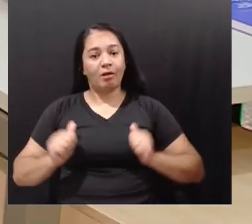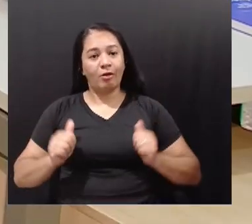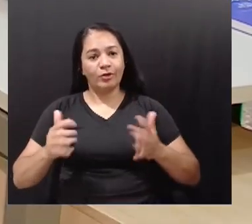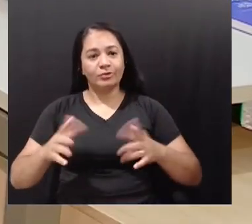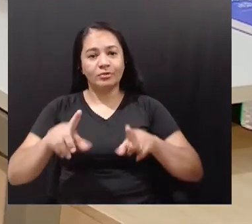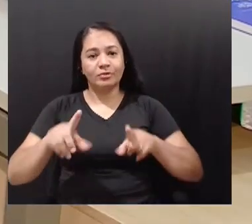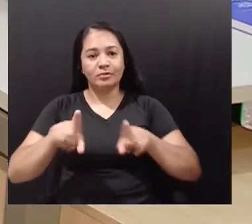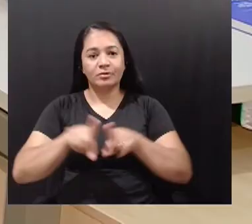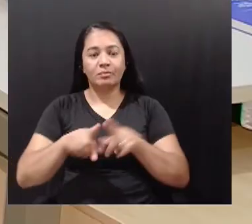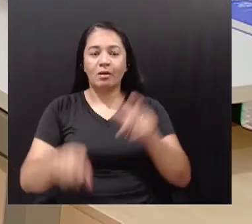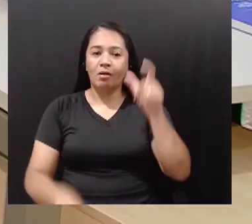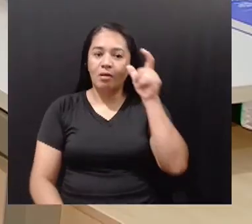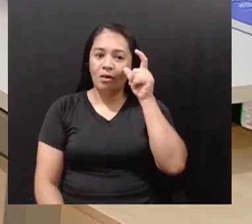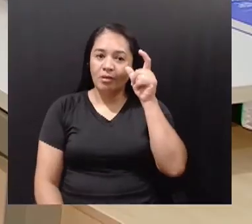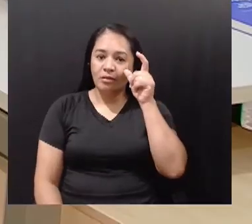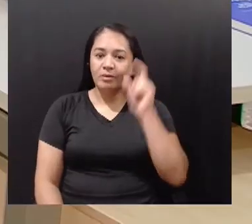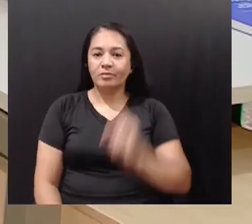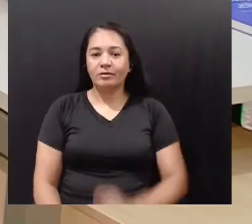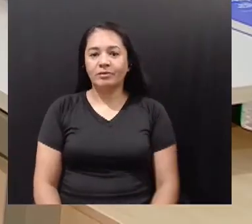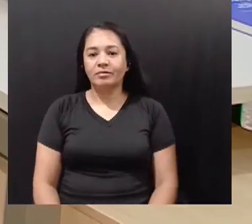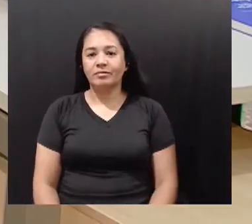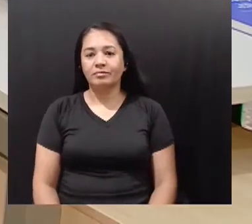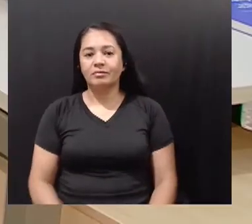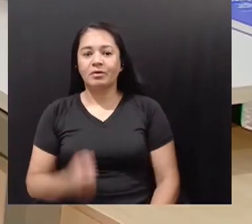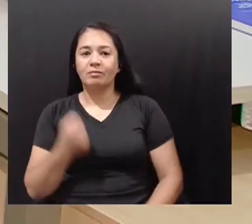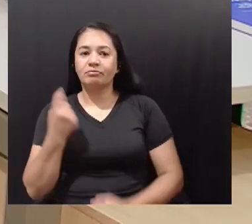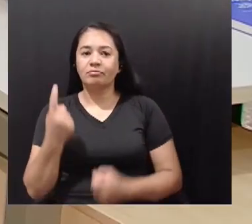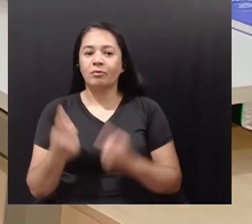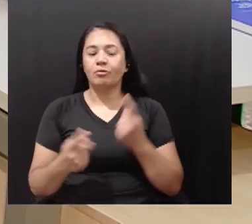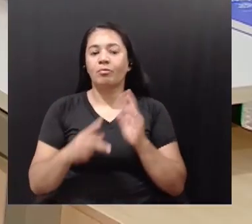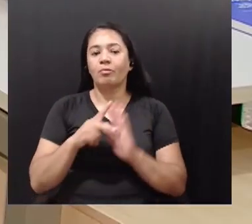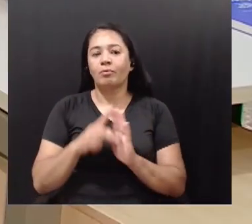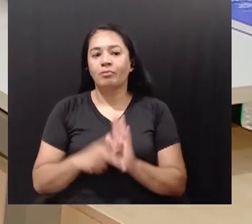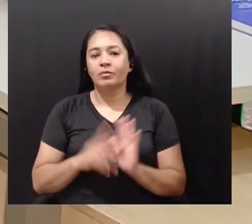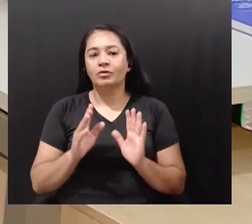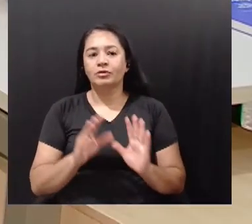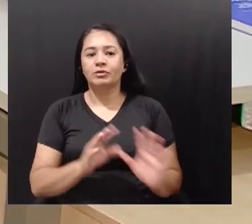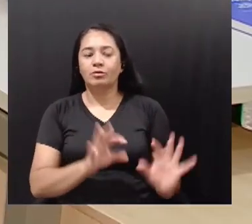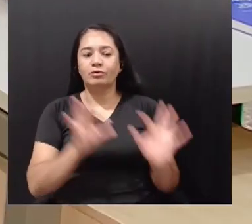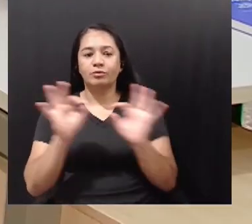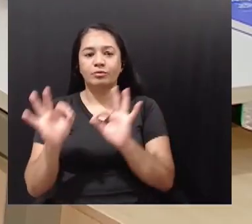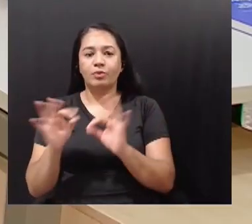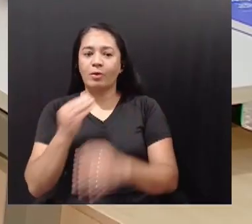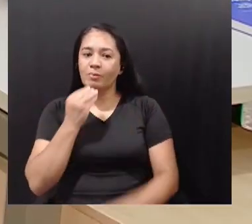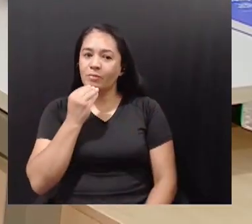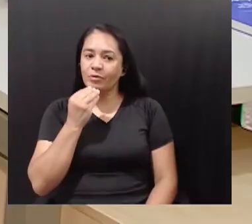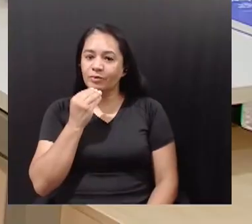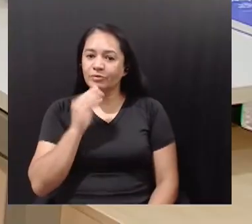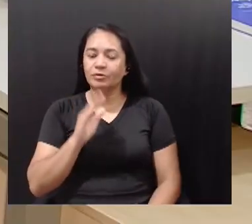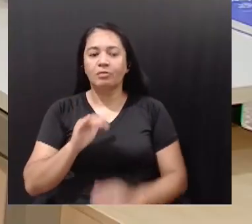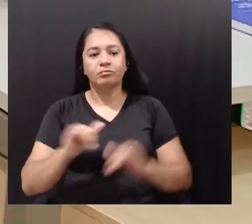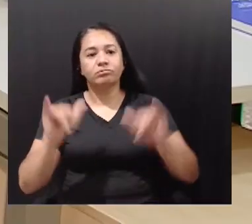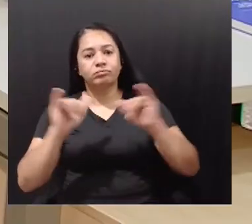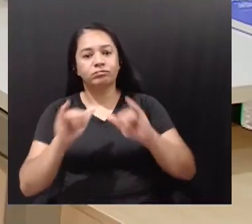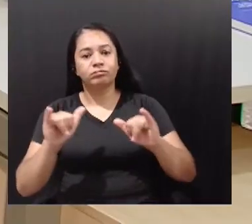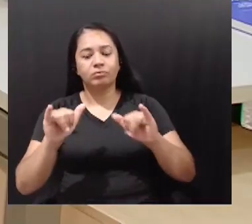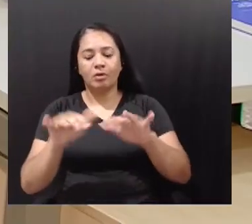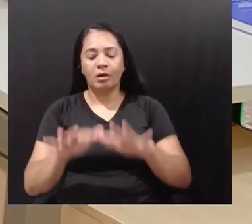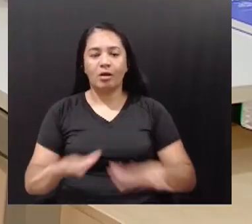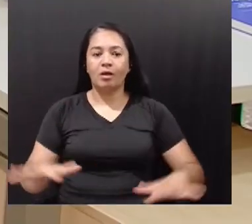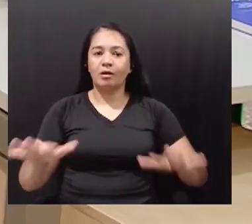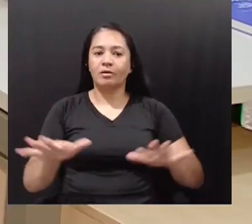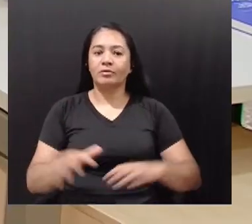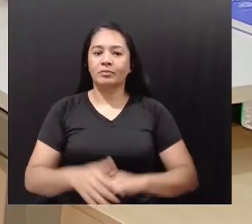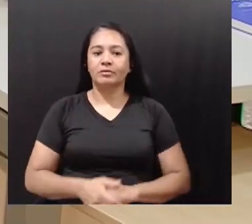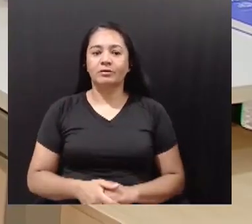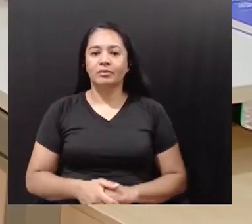interessante já teve alguns programas, tive a oportunidade de assistir e ver a divulgação do que as áreas fazem, né? Eu